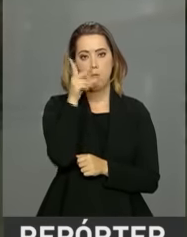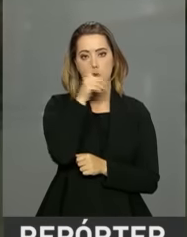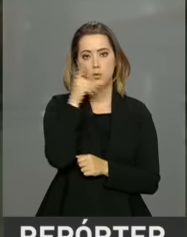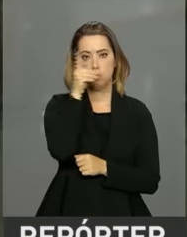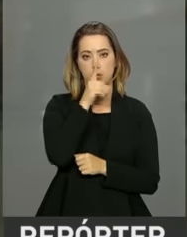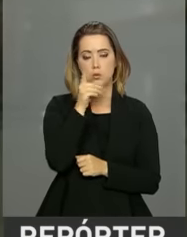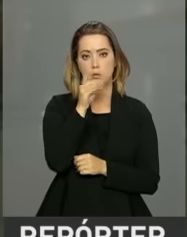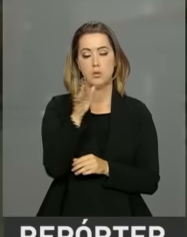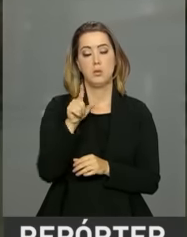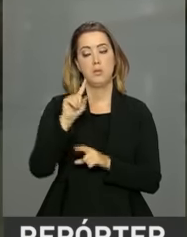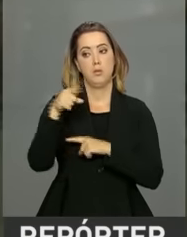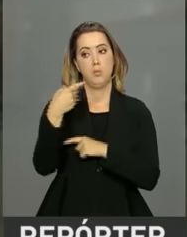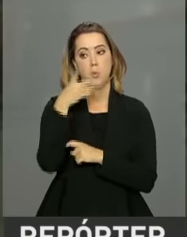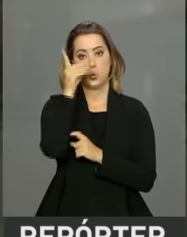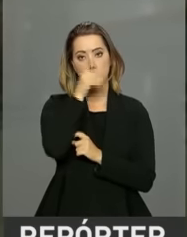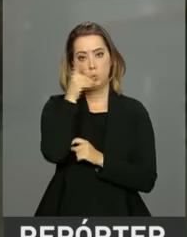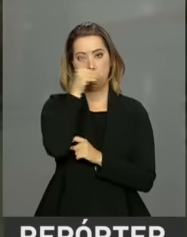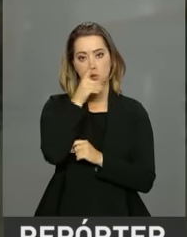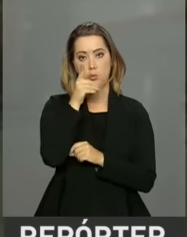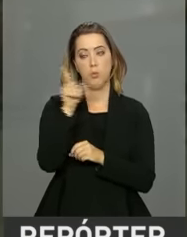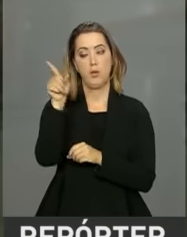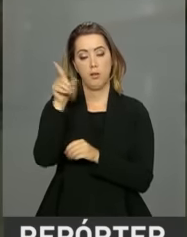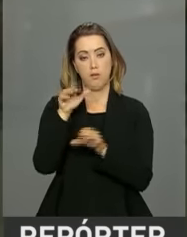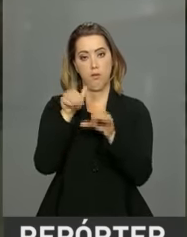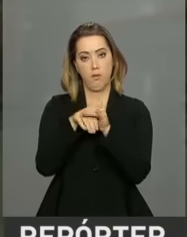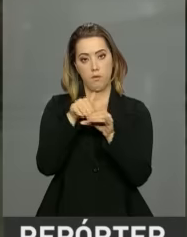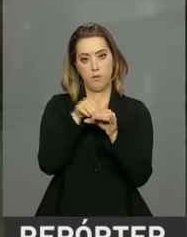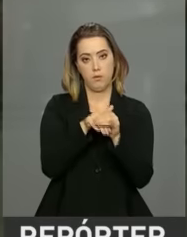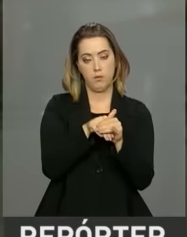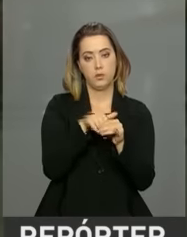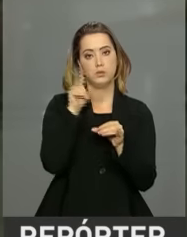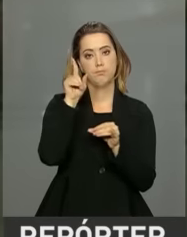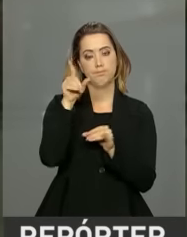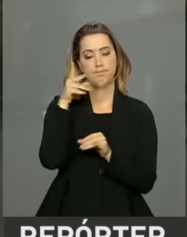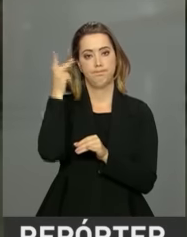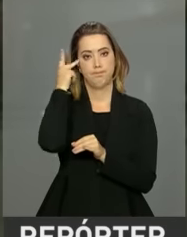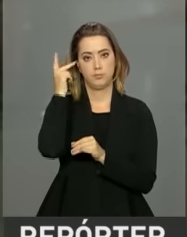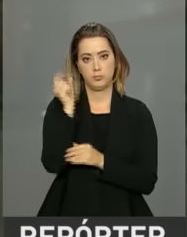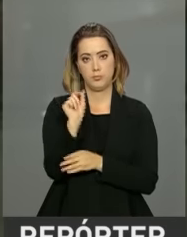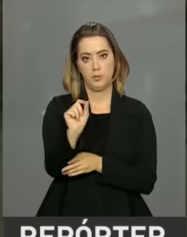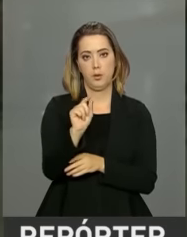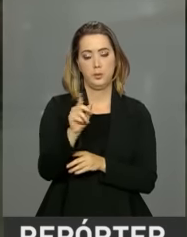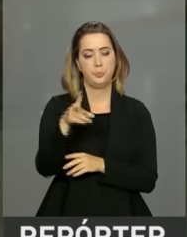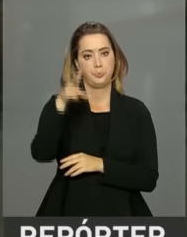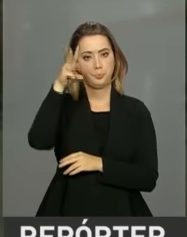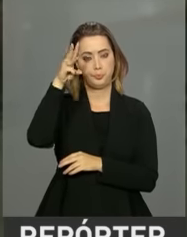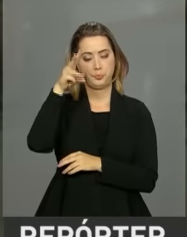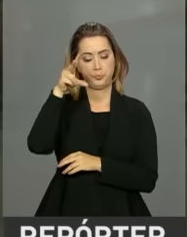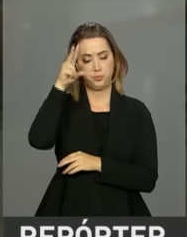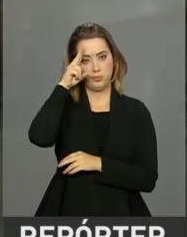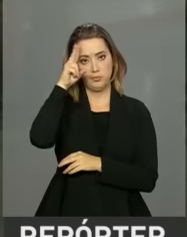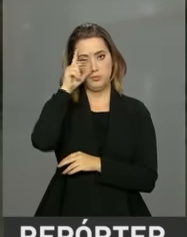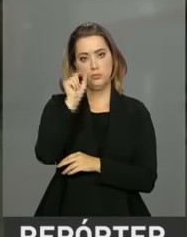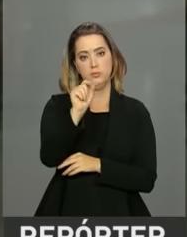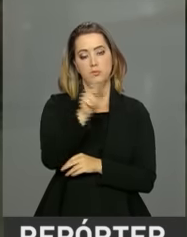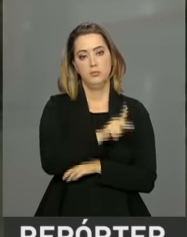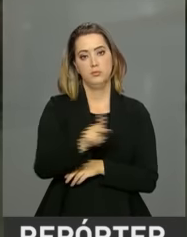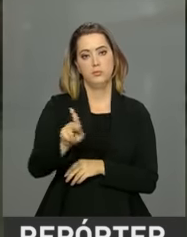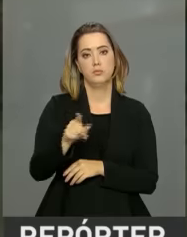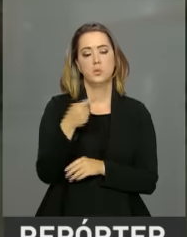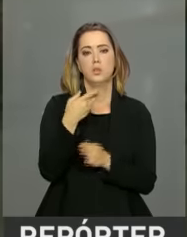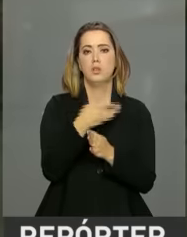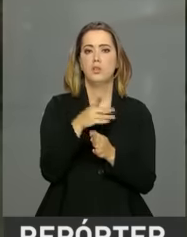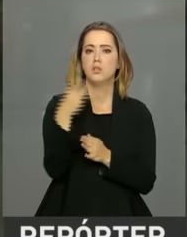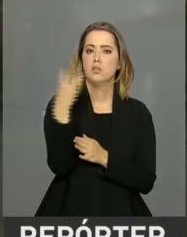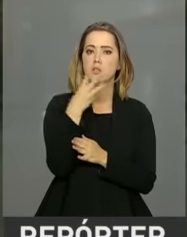votar no domingo no primeiro turno das eleições municipais já na segunda-feira o presidente Michel Temer segue para a